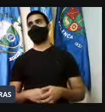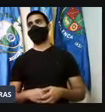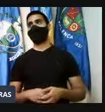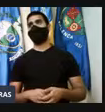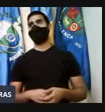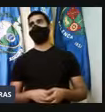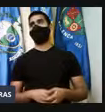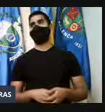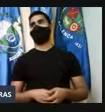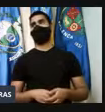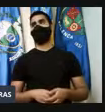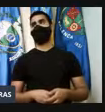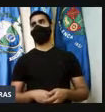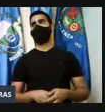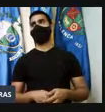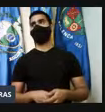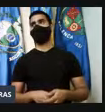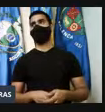Tribuna.